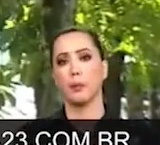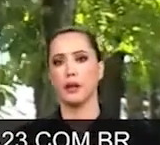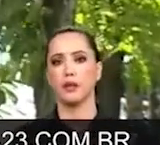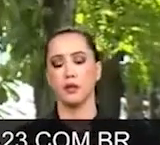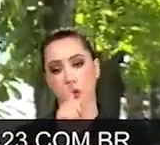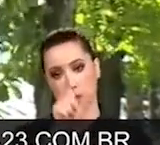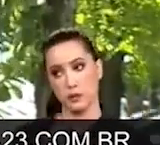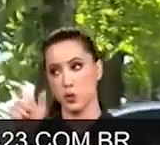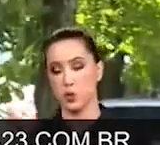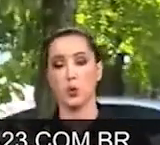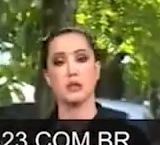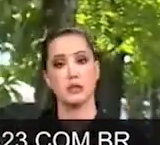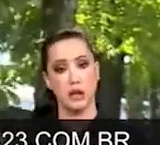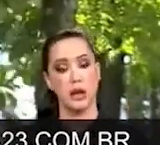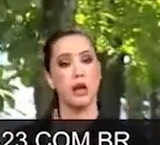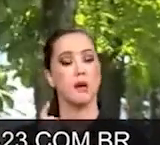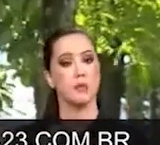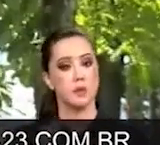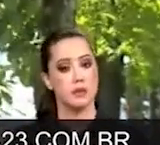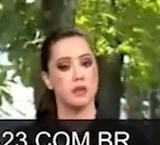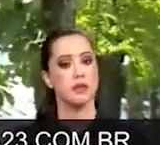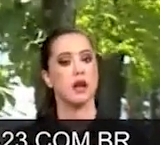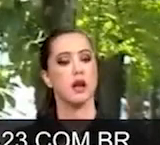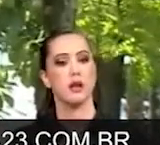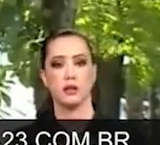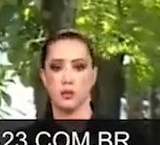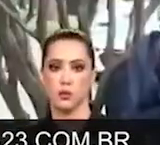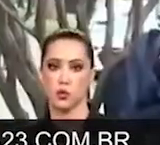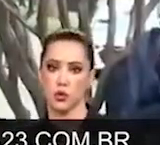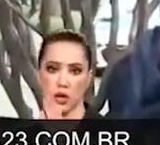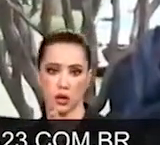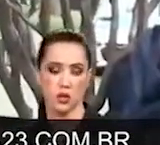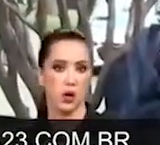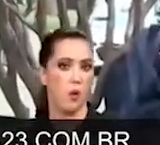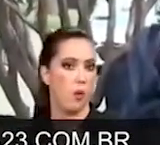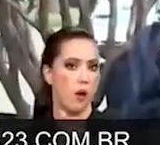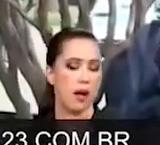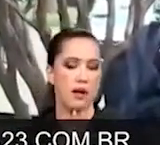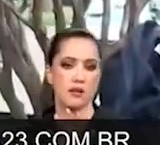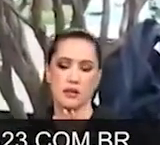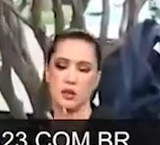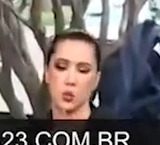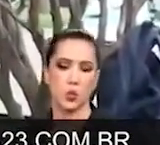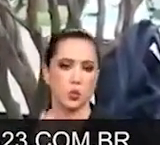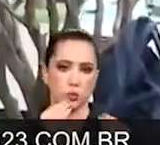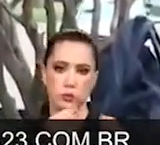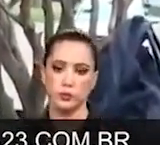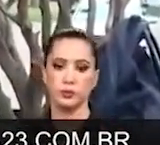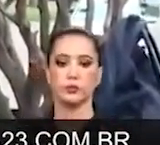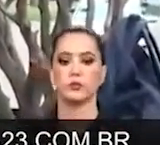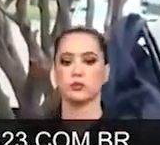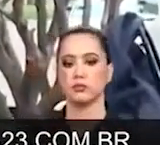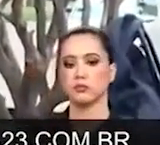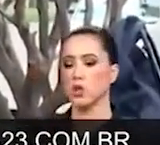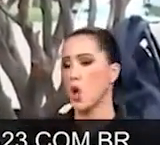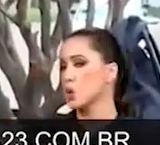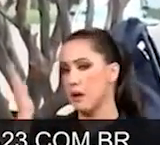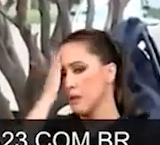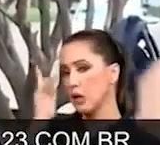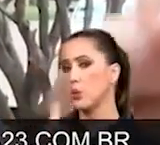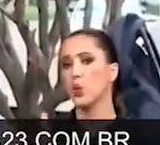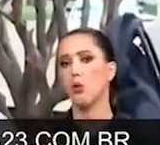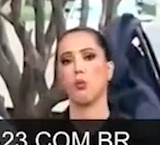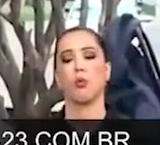o contribuinte tenha acesso à declaração pré-preenchida. Eu não estava sabendo, tanto é que eu estava já indo para